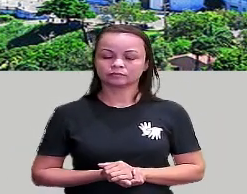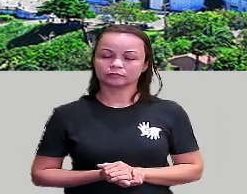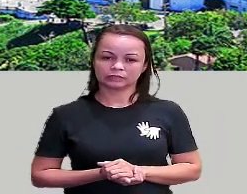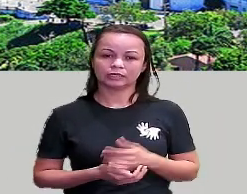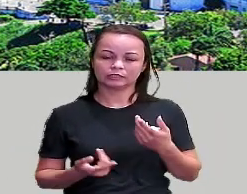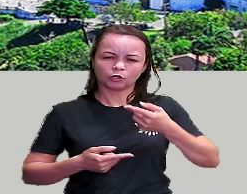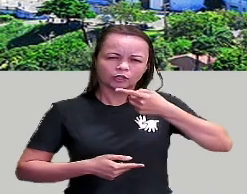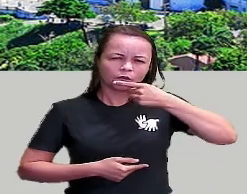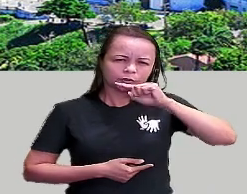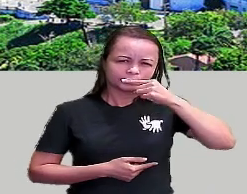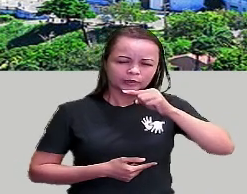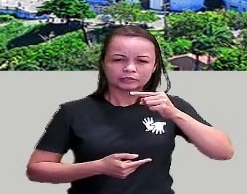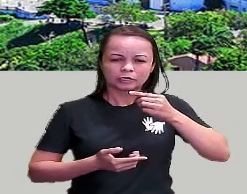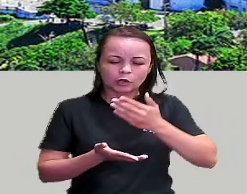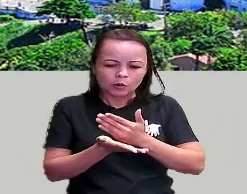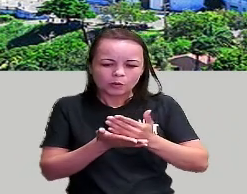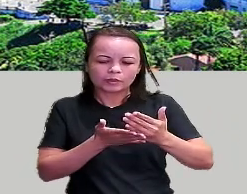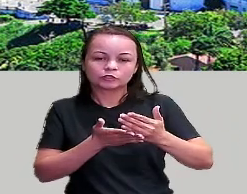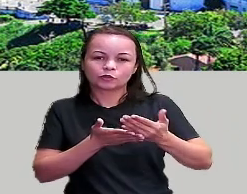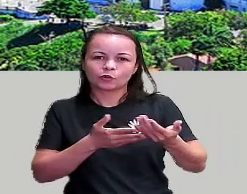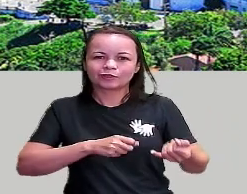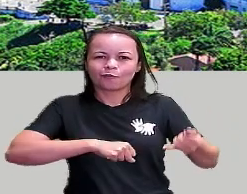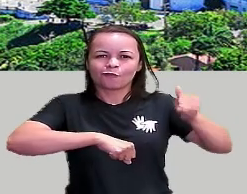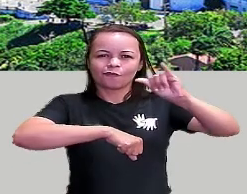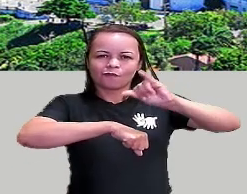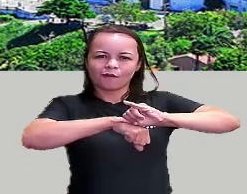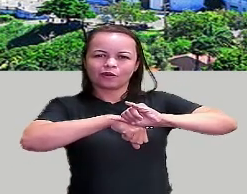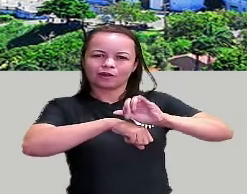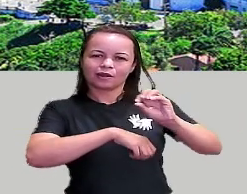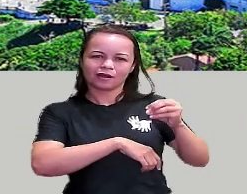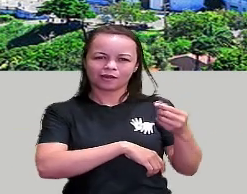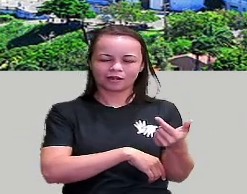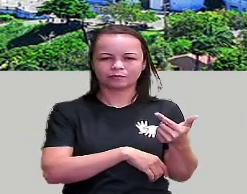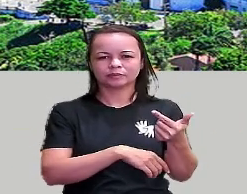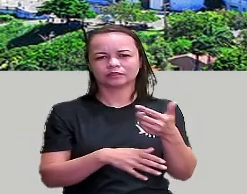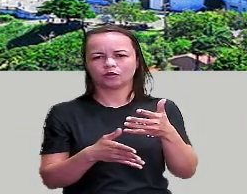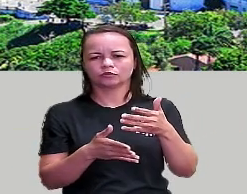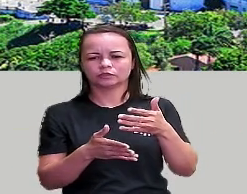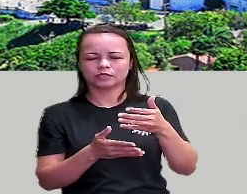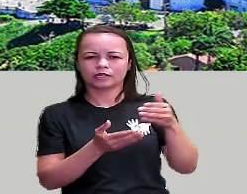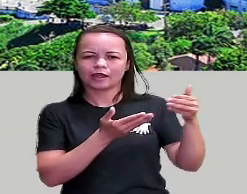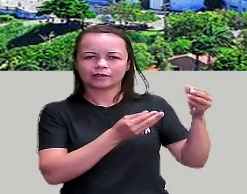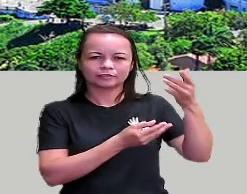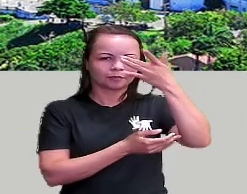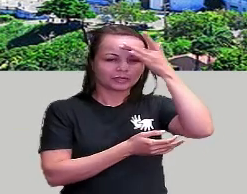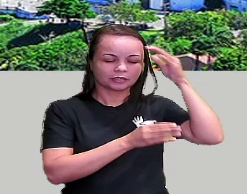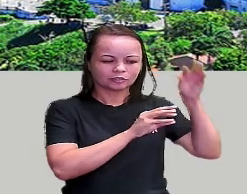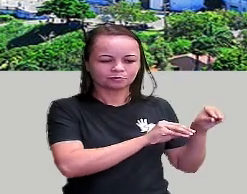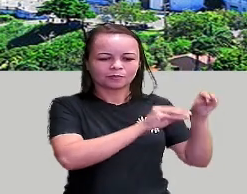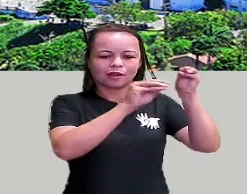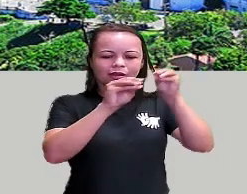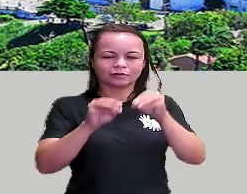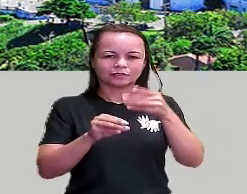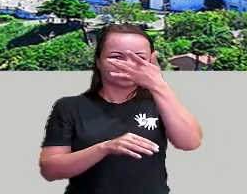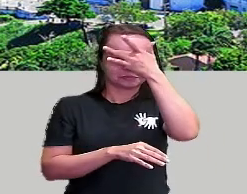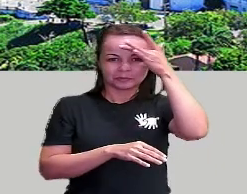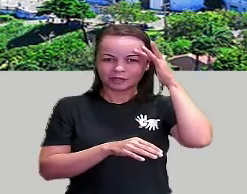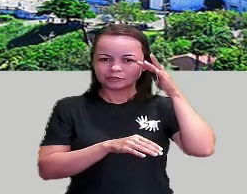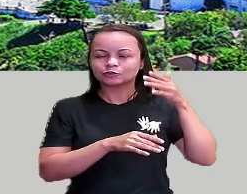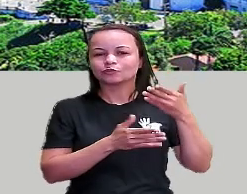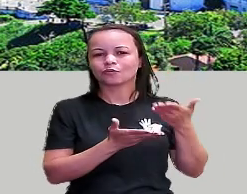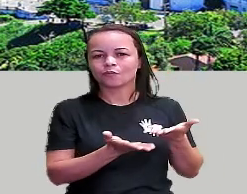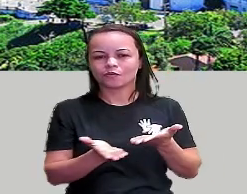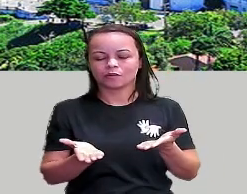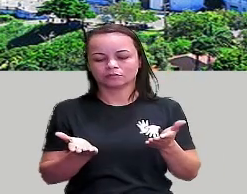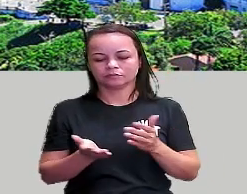da cana-de-açúcar, Olinda era a capital, que recebia os maiores barões da cana e assim por diante. As